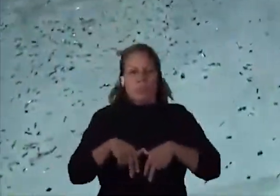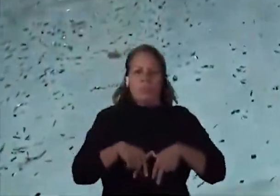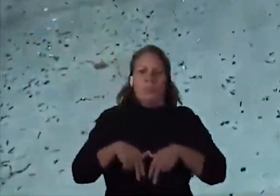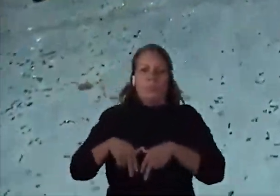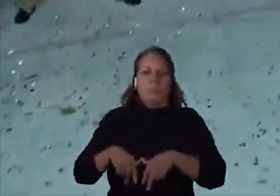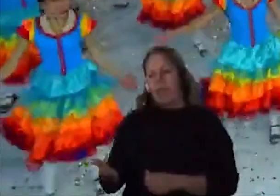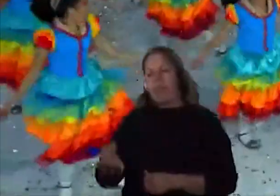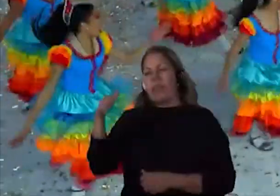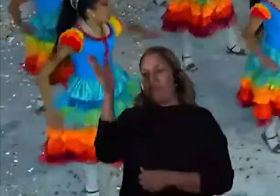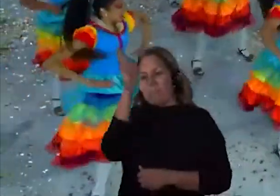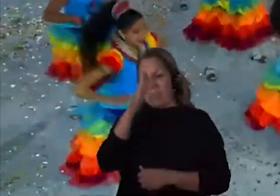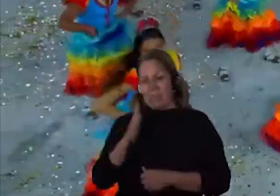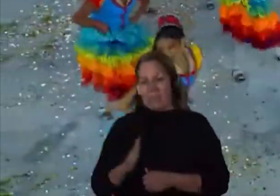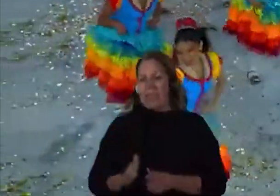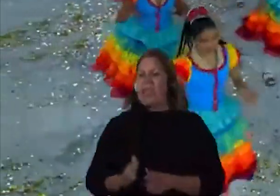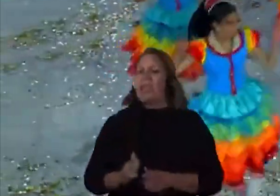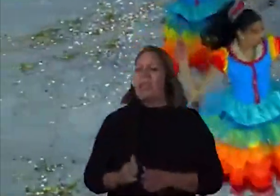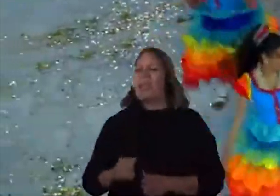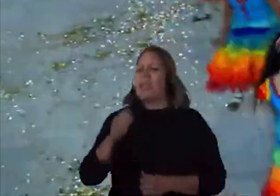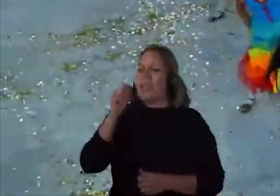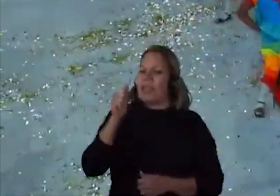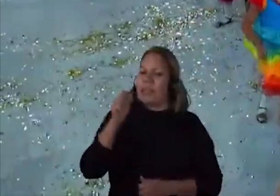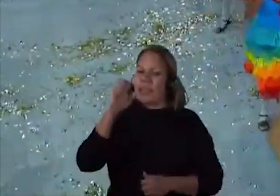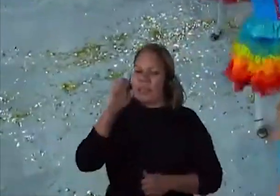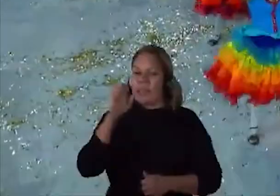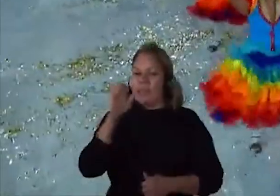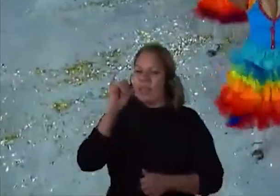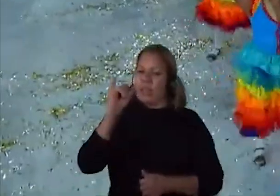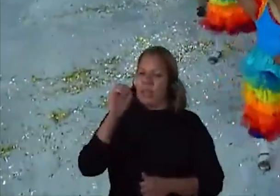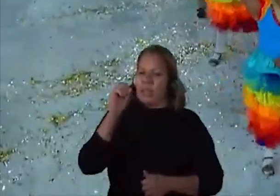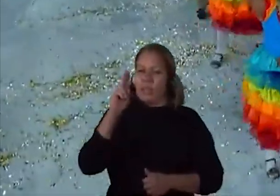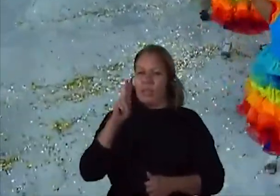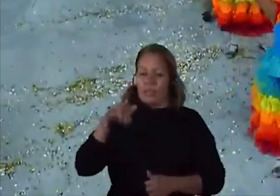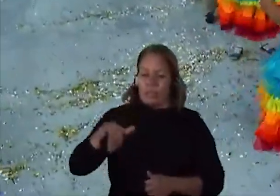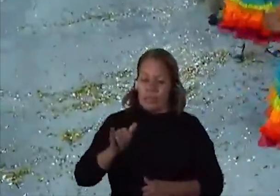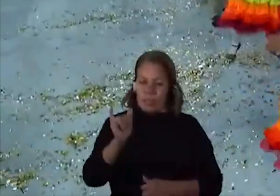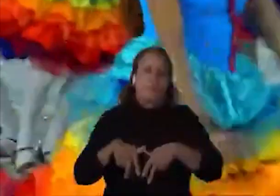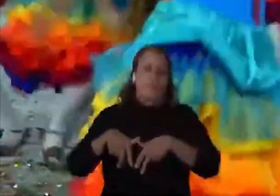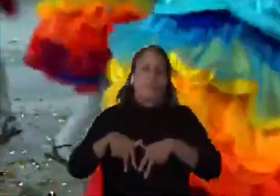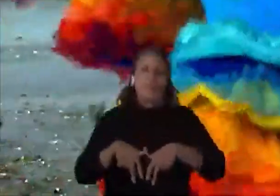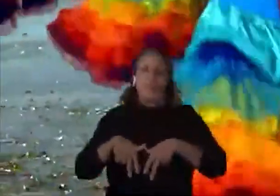gritava A, E, É facinho, viu? Facinho, facinho.